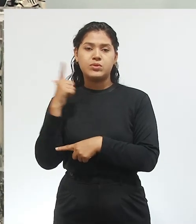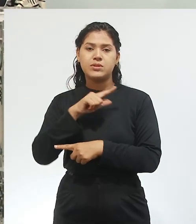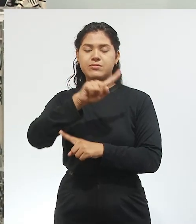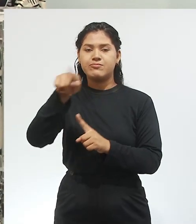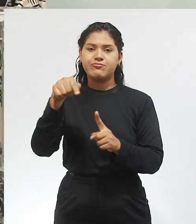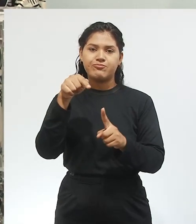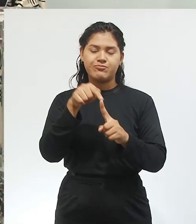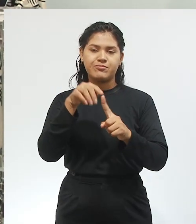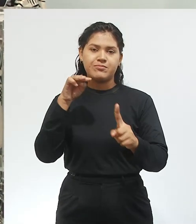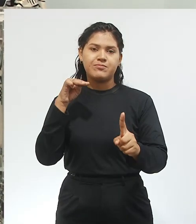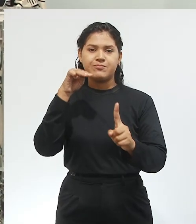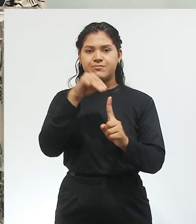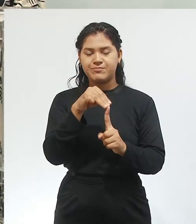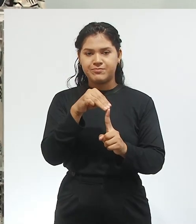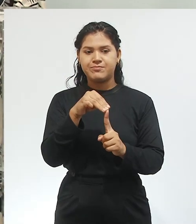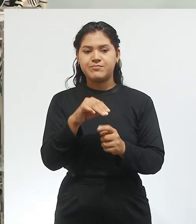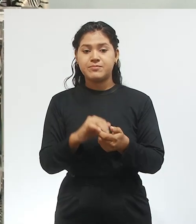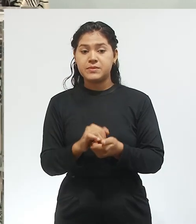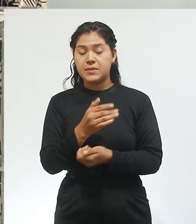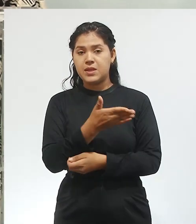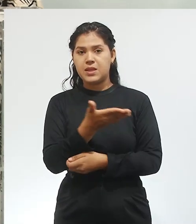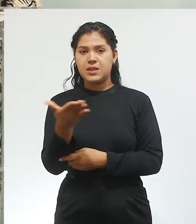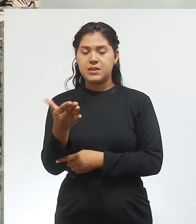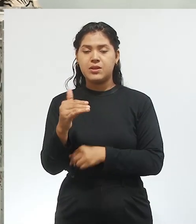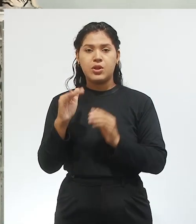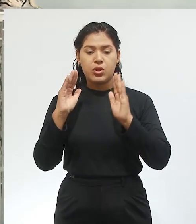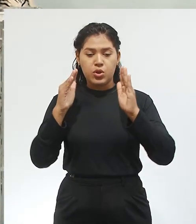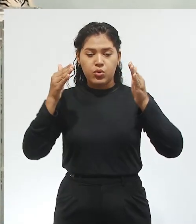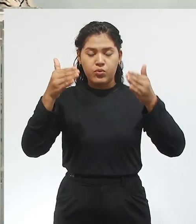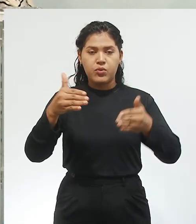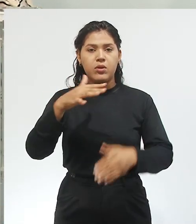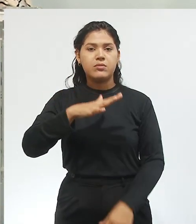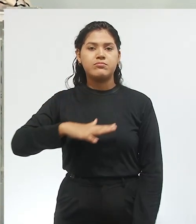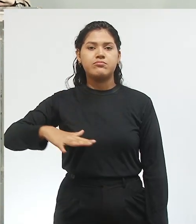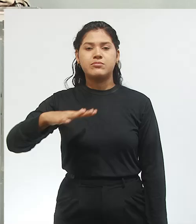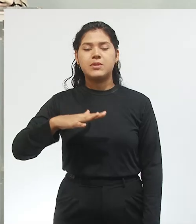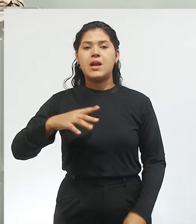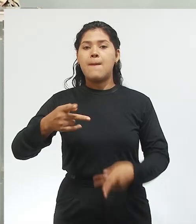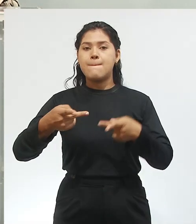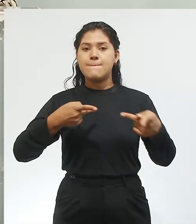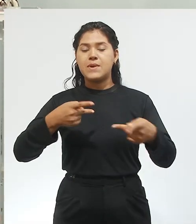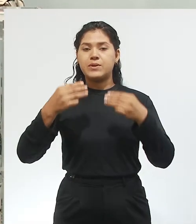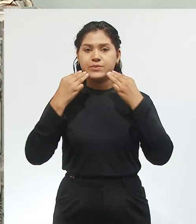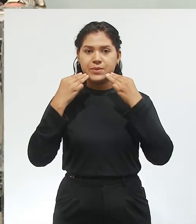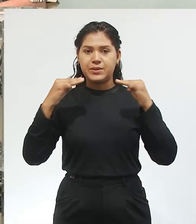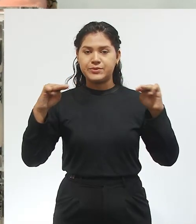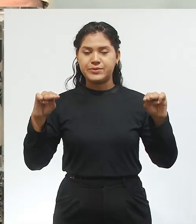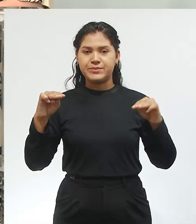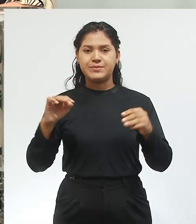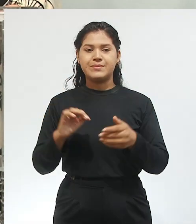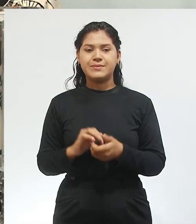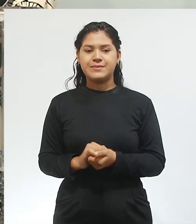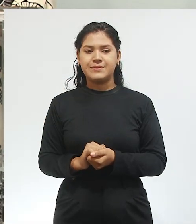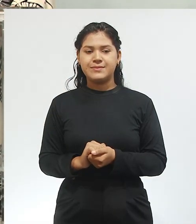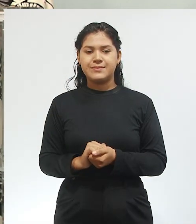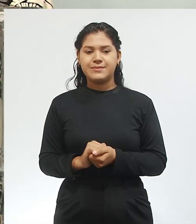atingir os objetivos e metas. É aqui que a gente se dedica mais dentro de um plano de marketing,